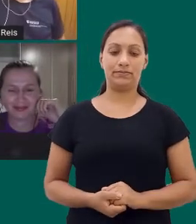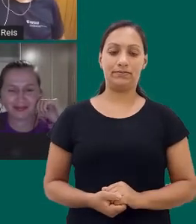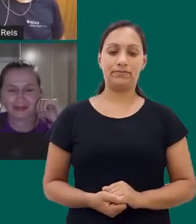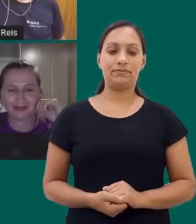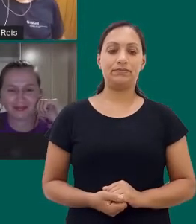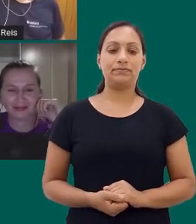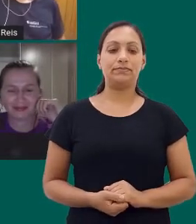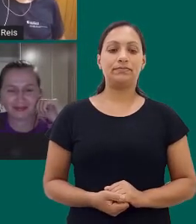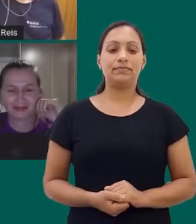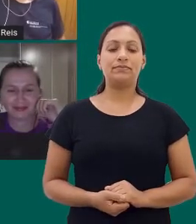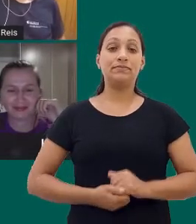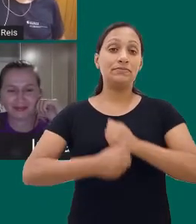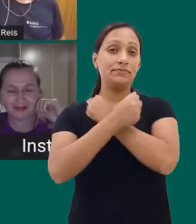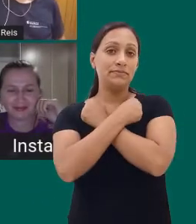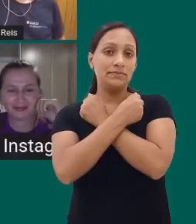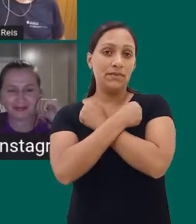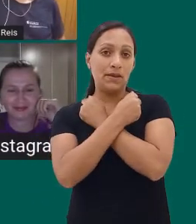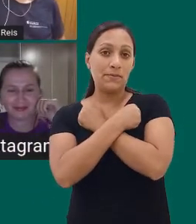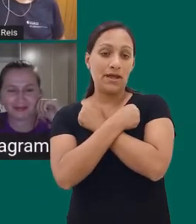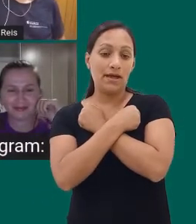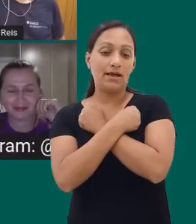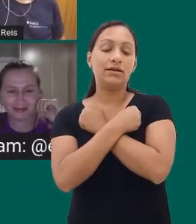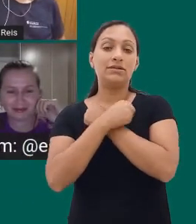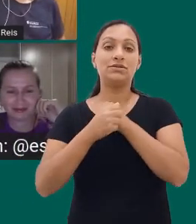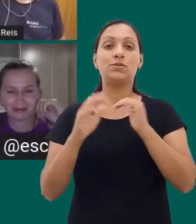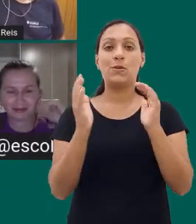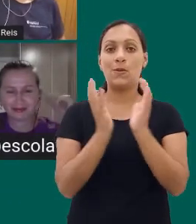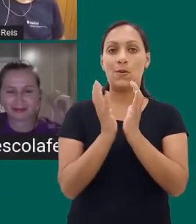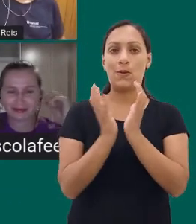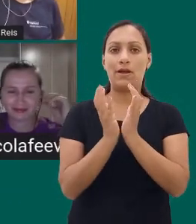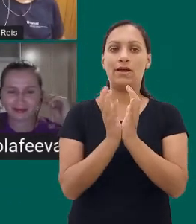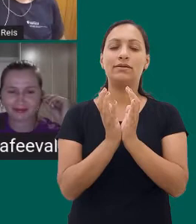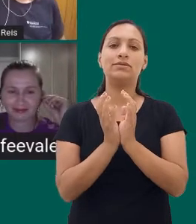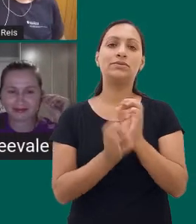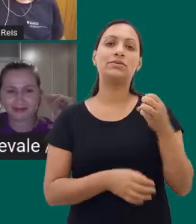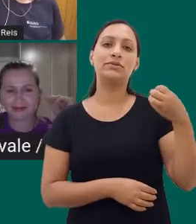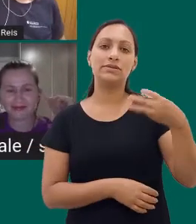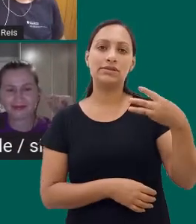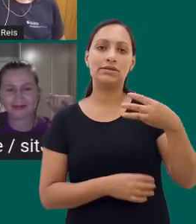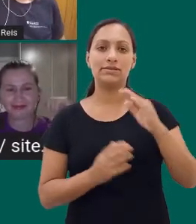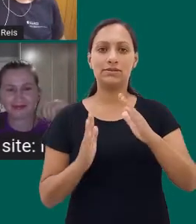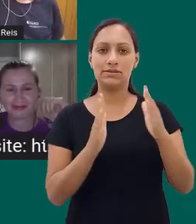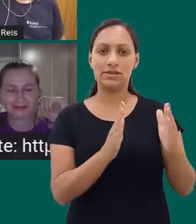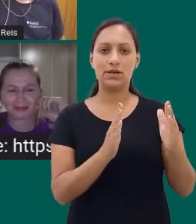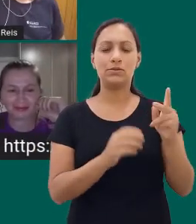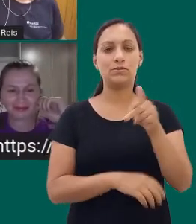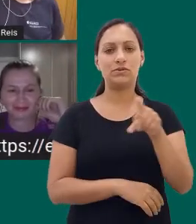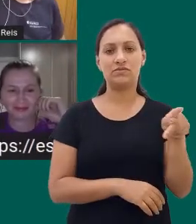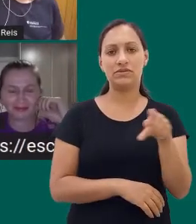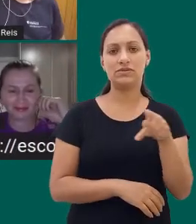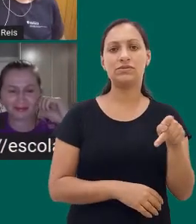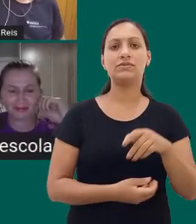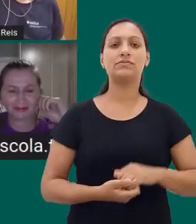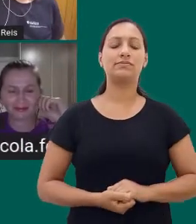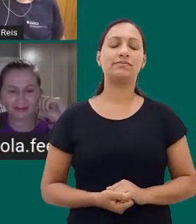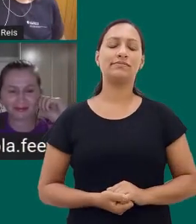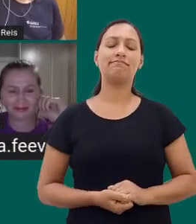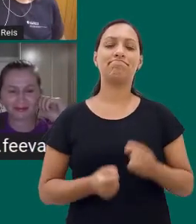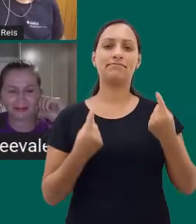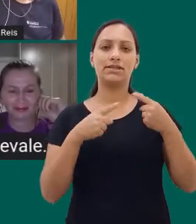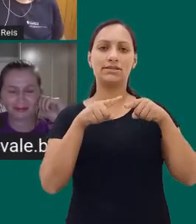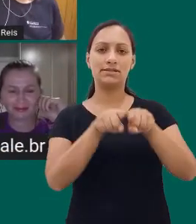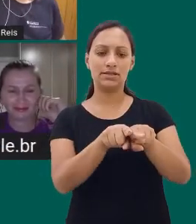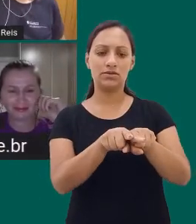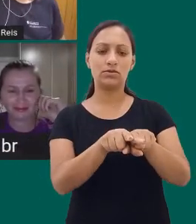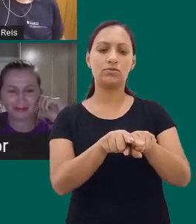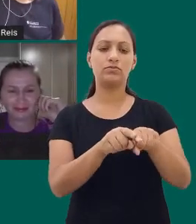Eu vou mandar um abraço, na verdade, para os meus colegas lá do terceiro ciclo, tá? Os professores, que são grandes parceiros.